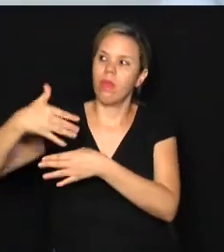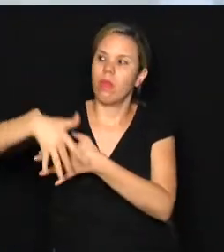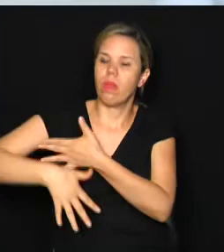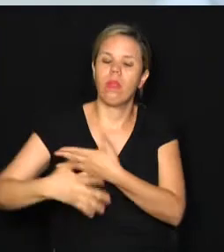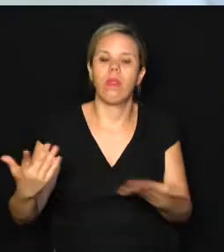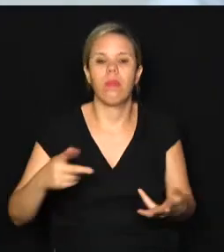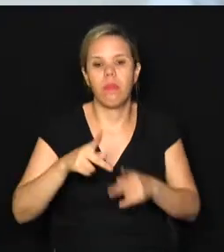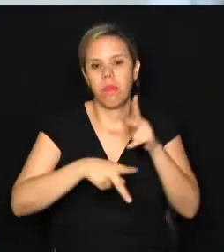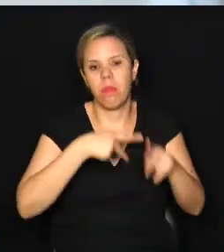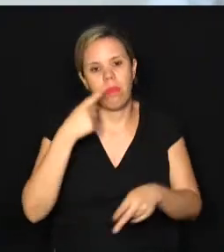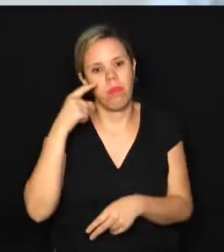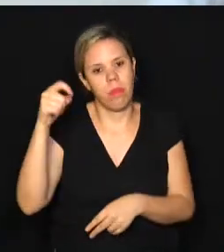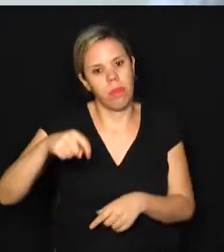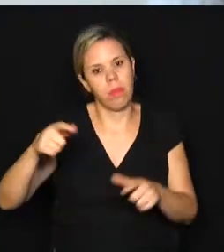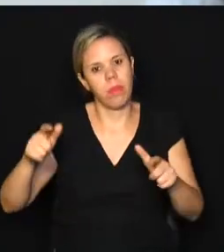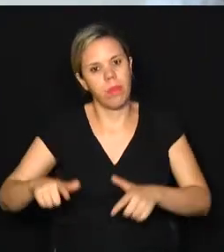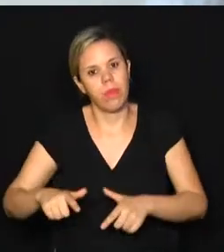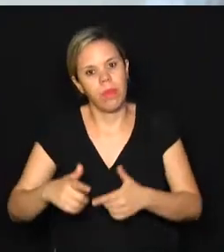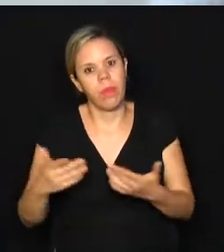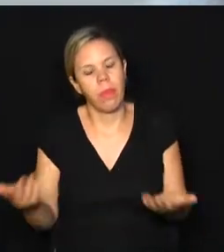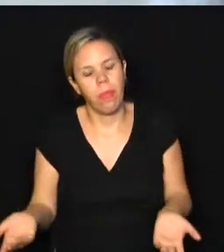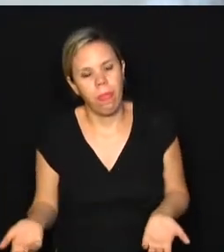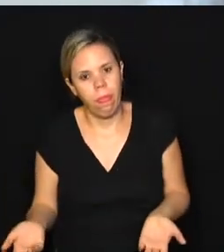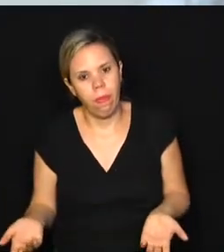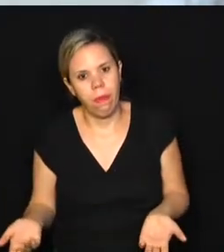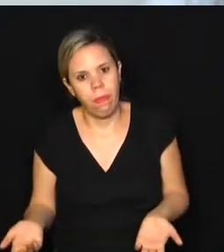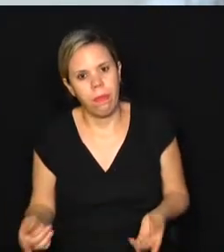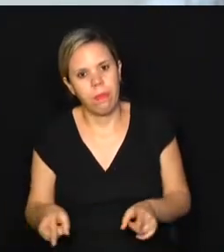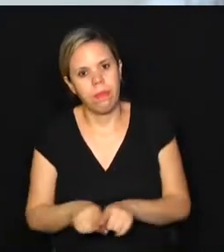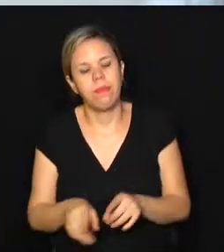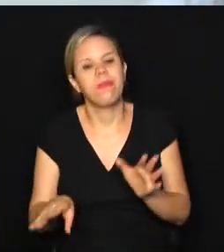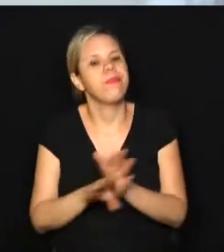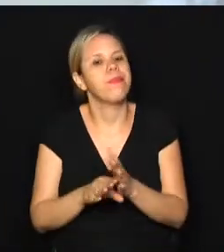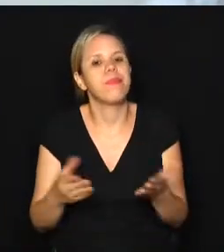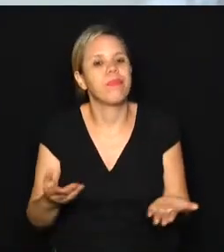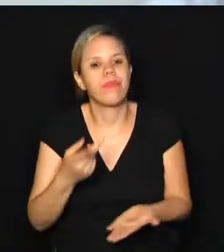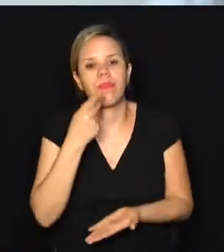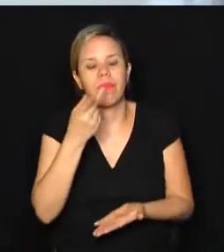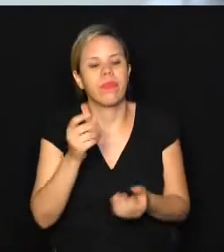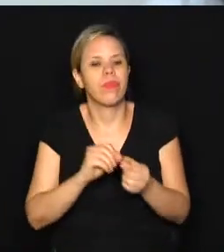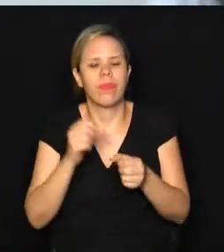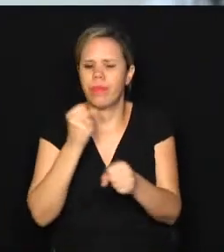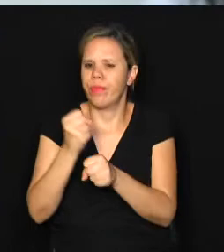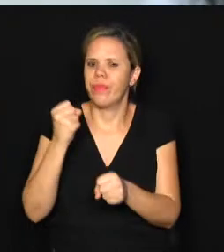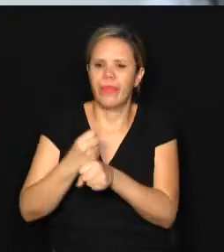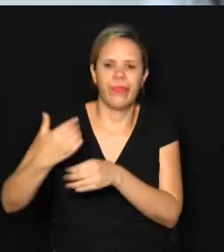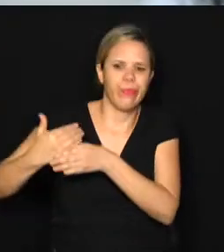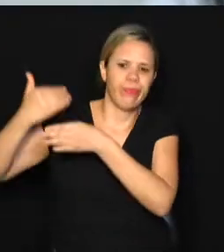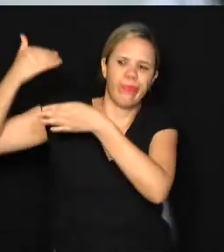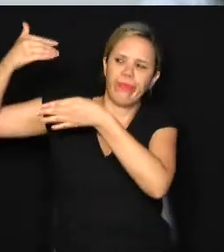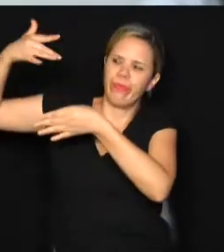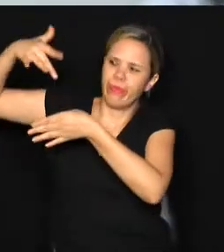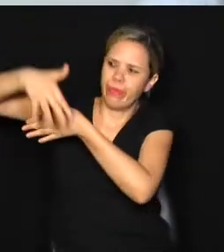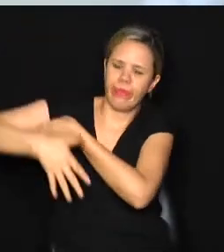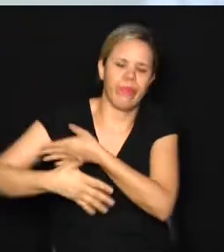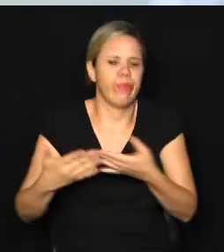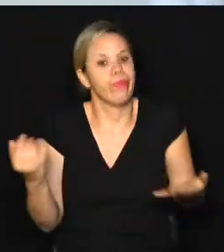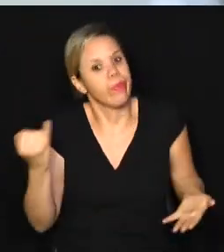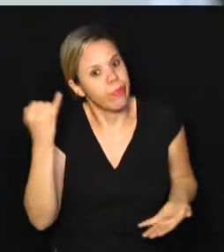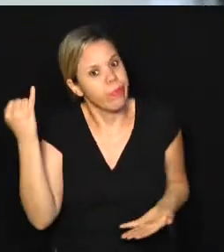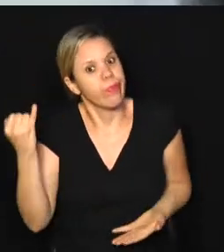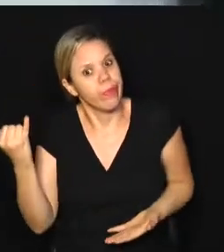pessoas interessadas por esse lugar, né? Além de chegar agora falando que querem fazer uma represa, né? Então, é muito importante